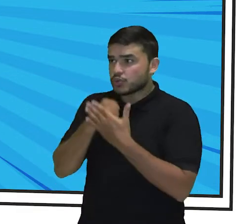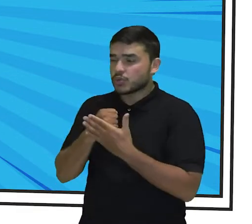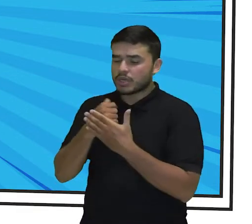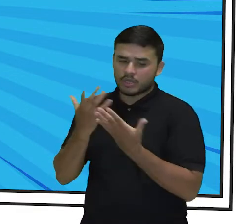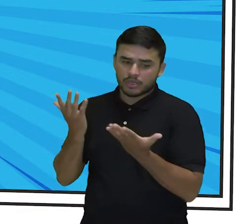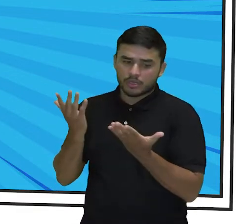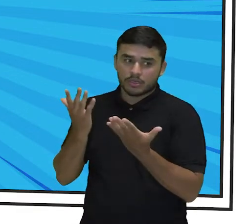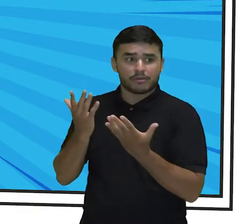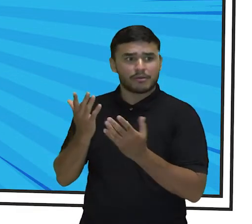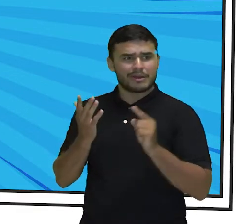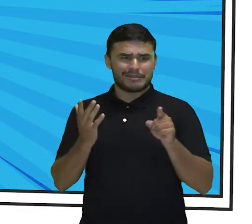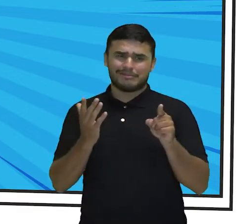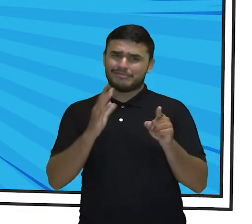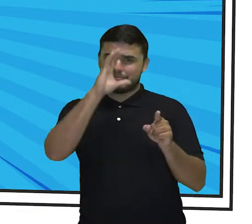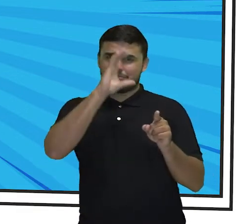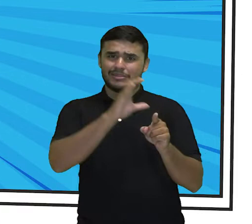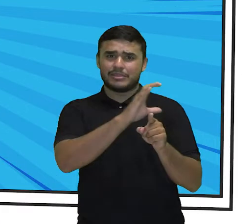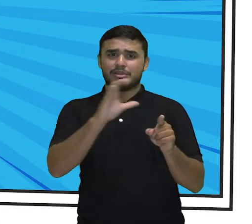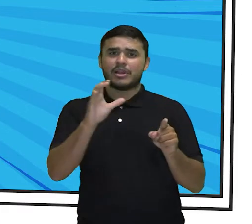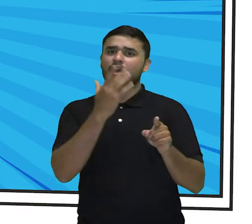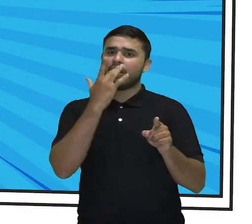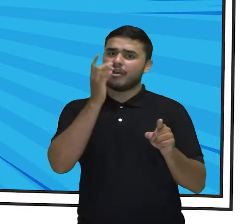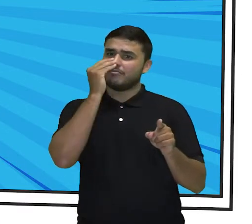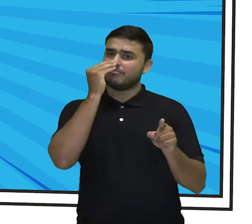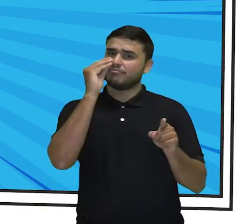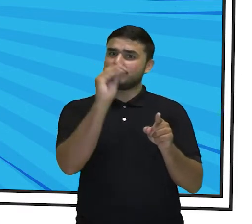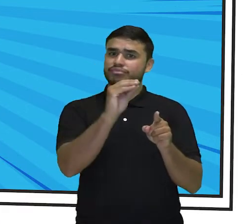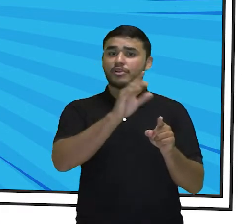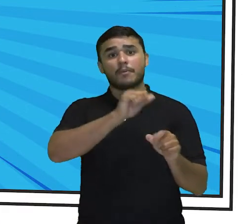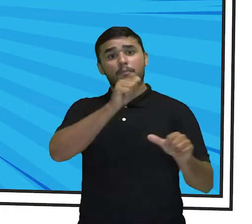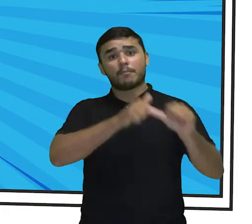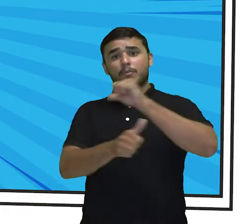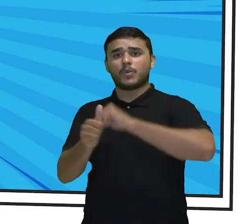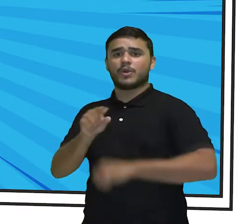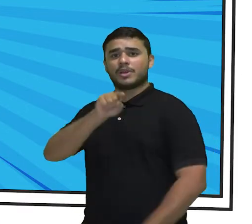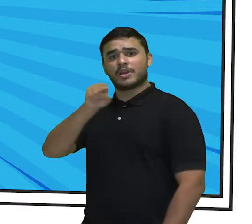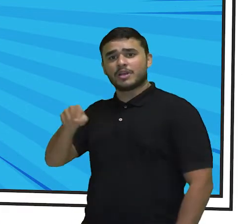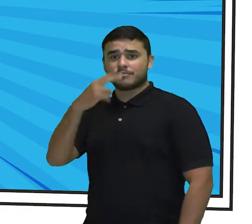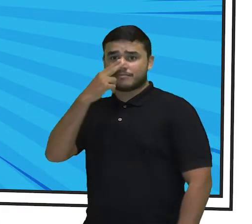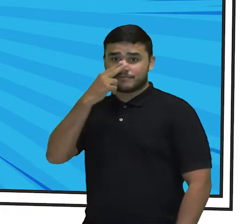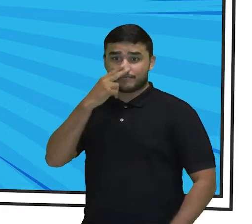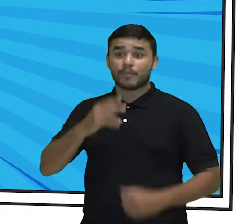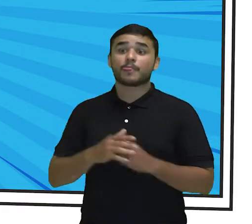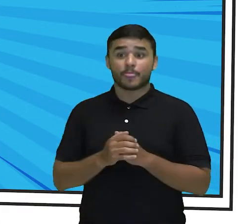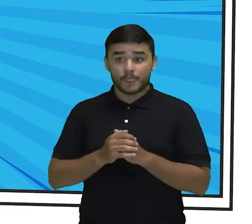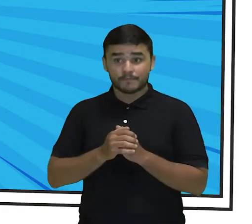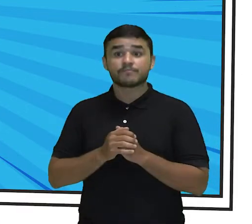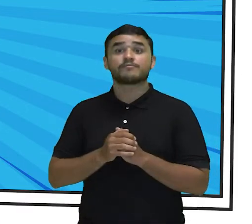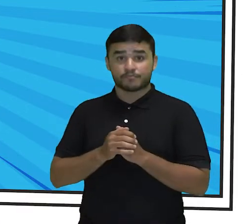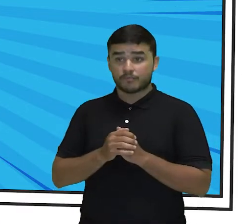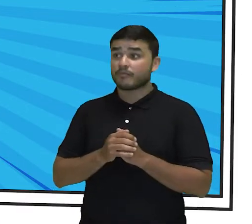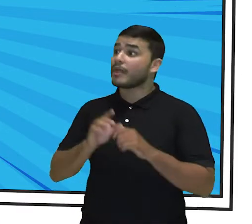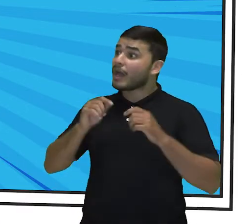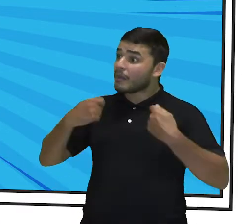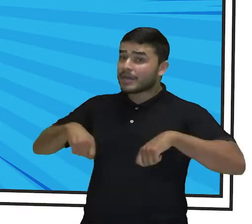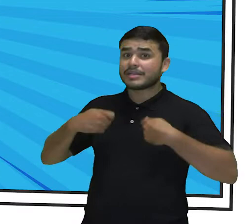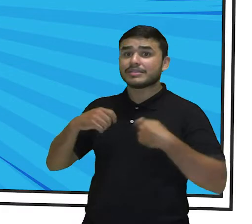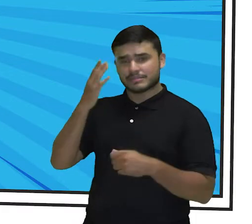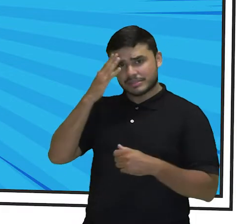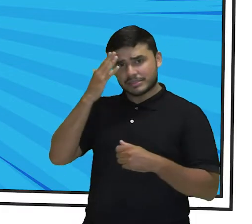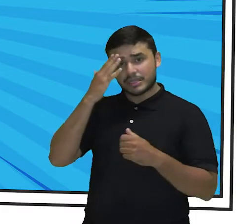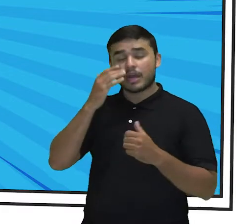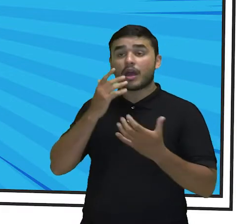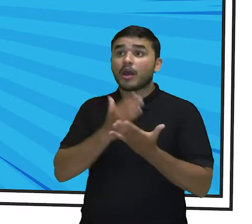igreja dos católicos para a igreja dos protestantes. É por isso que a igreja católica vai para a América, para continuar a ter